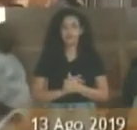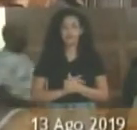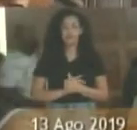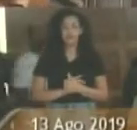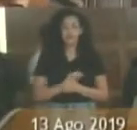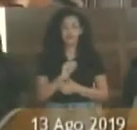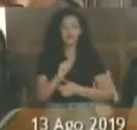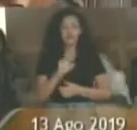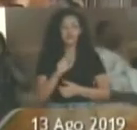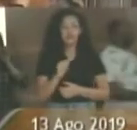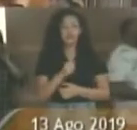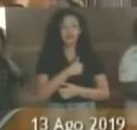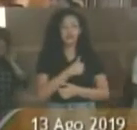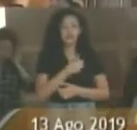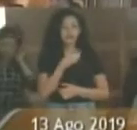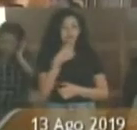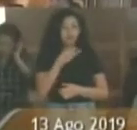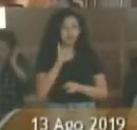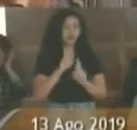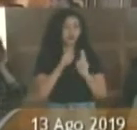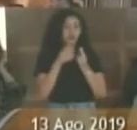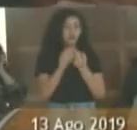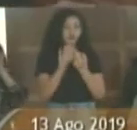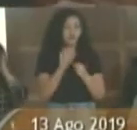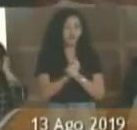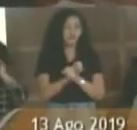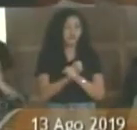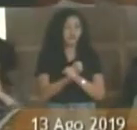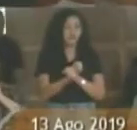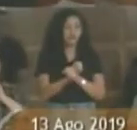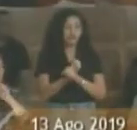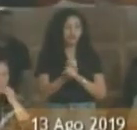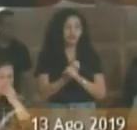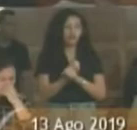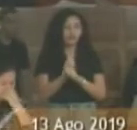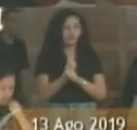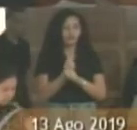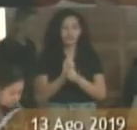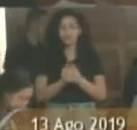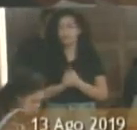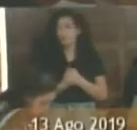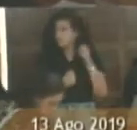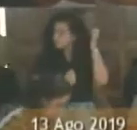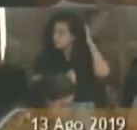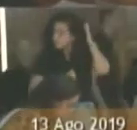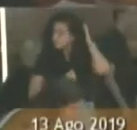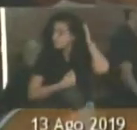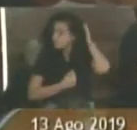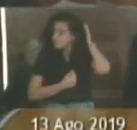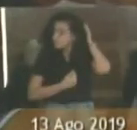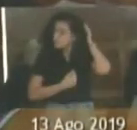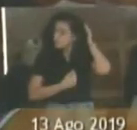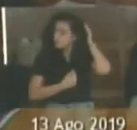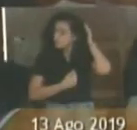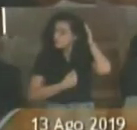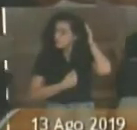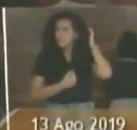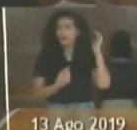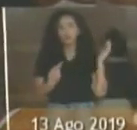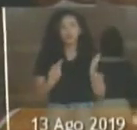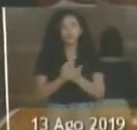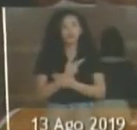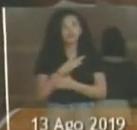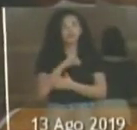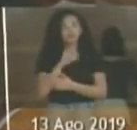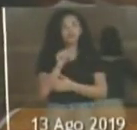8/8/2019. Ata da terceira sessão ordinária do segundo período legislativo do ano de 2019, da 18ª legislatura, realizada no